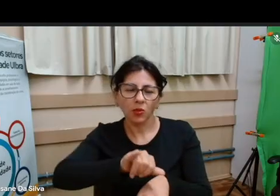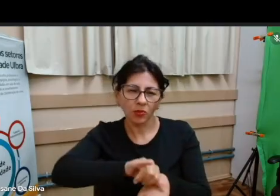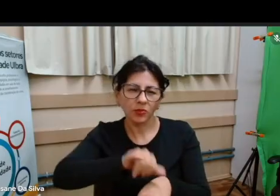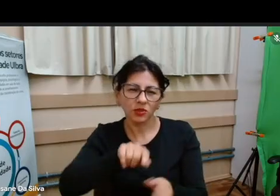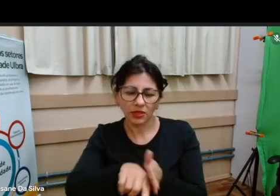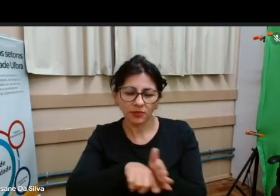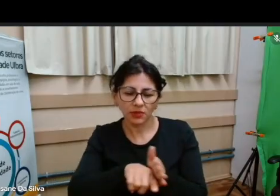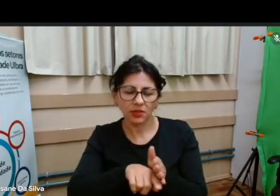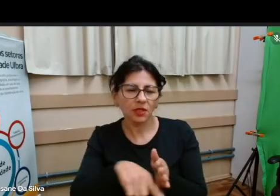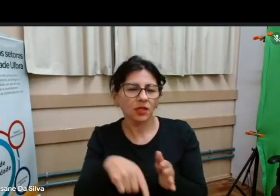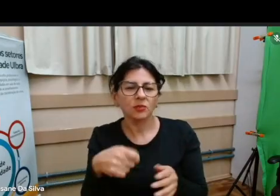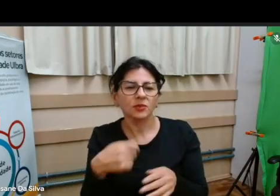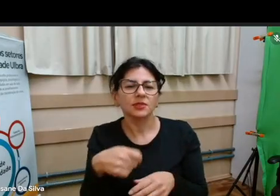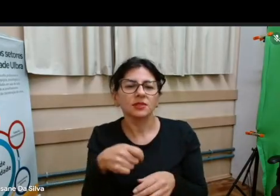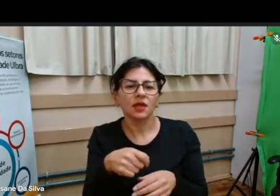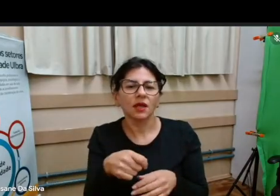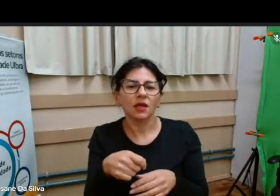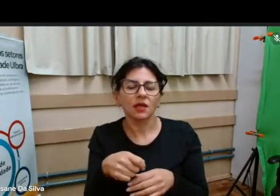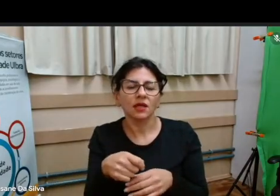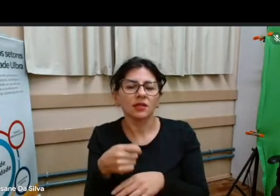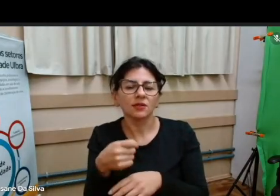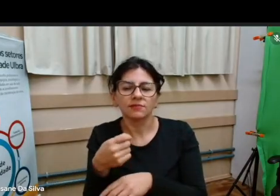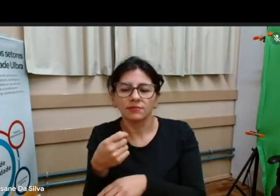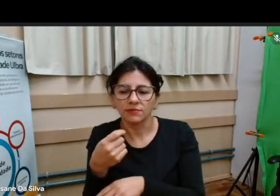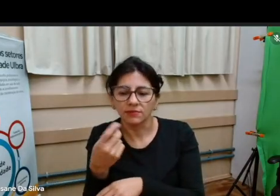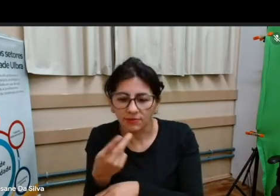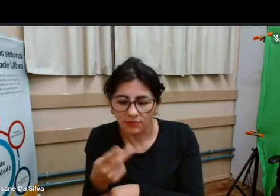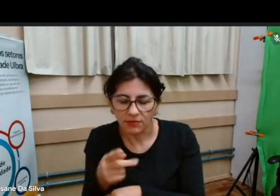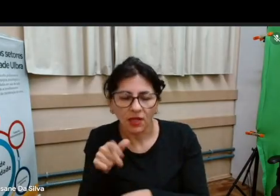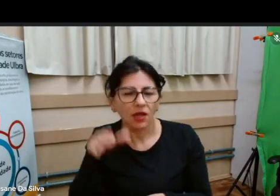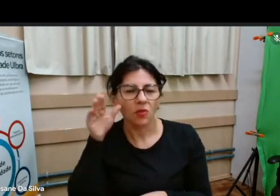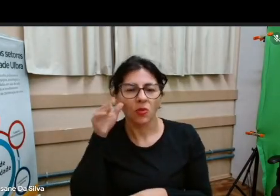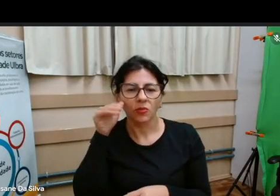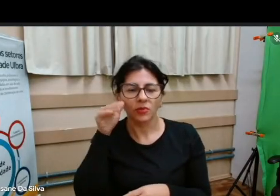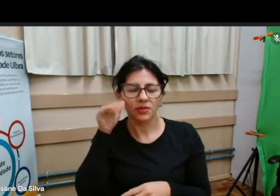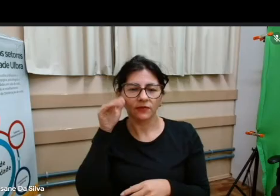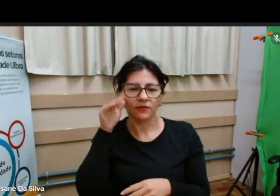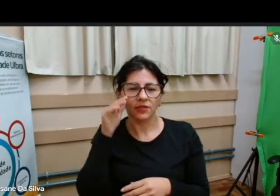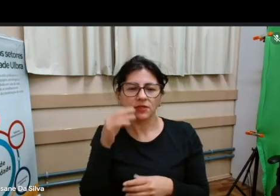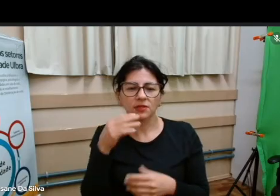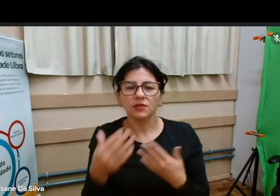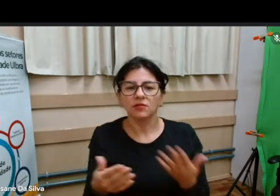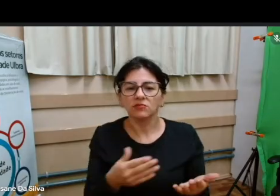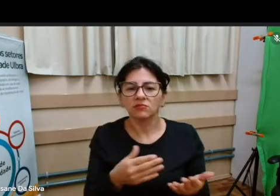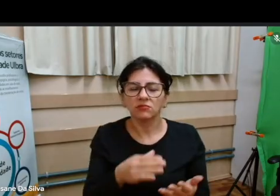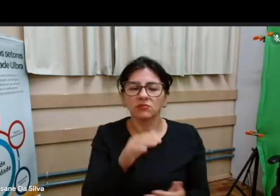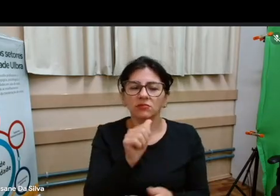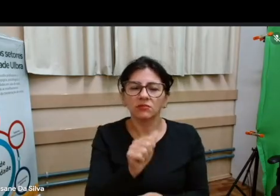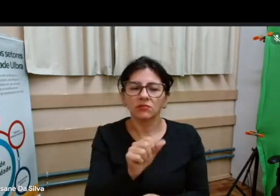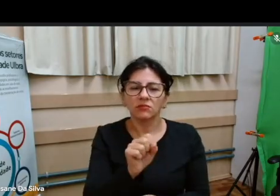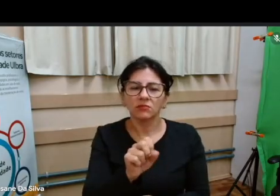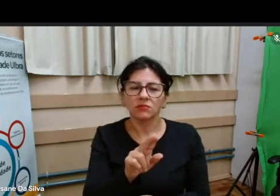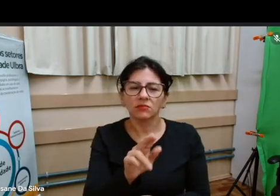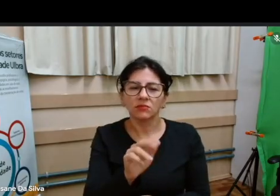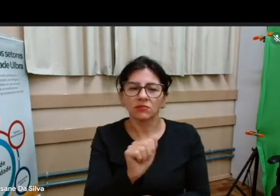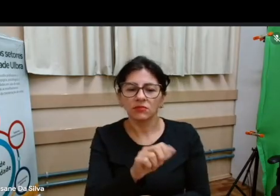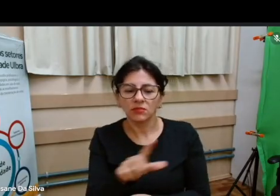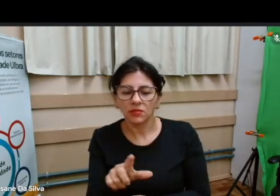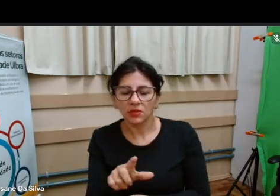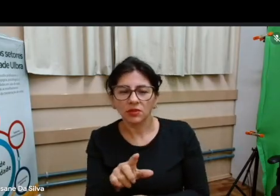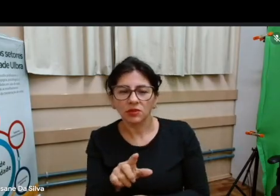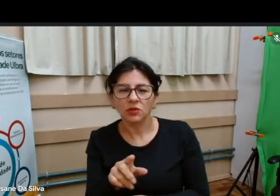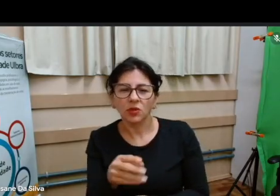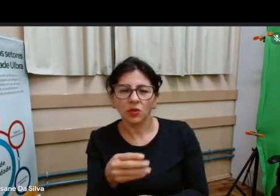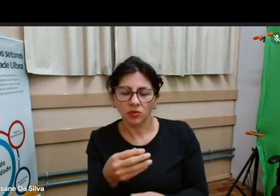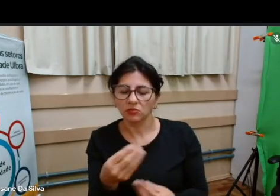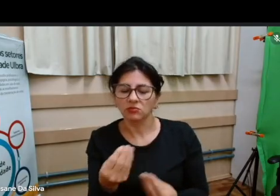né era uma observação eh eh casual n que inclusive eu trago como metodologia né não era